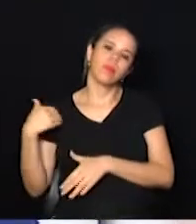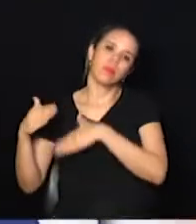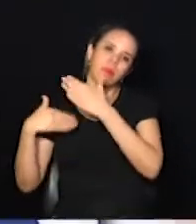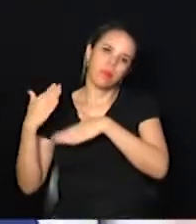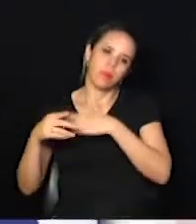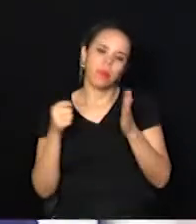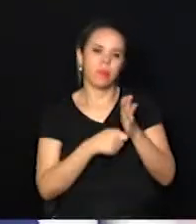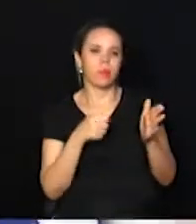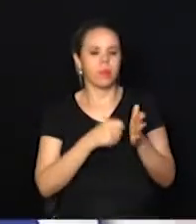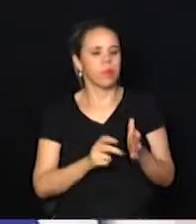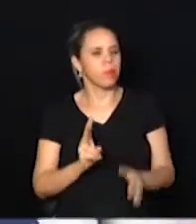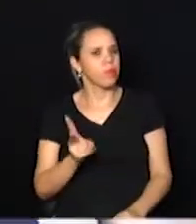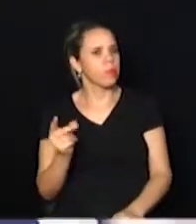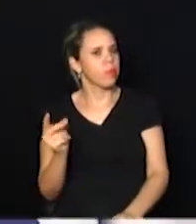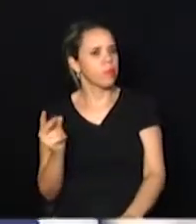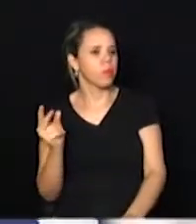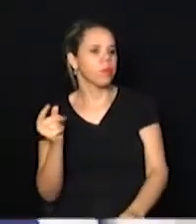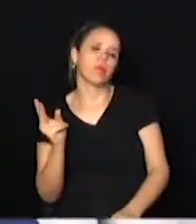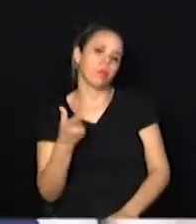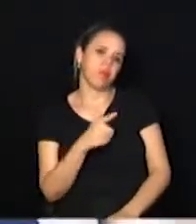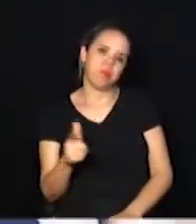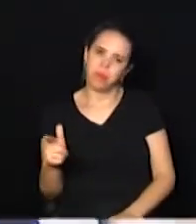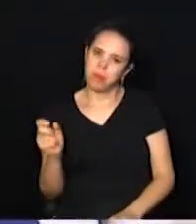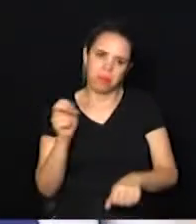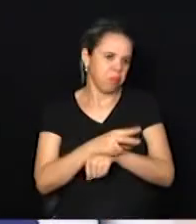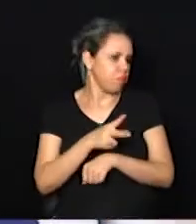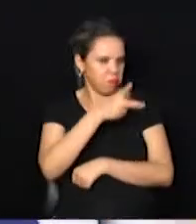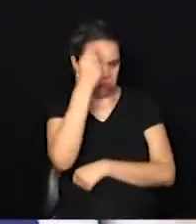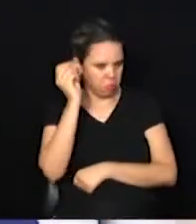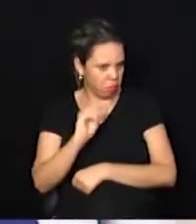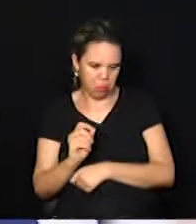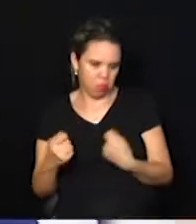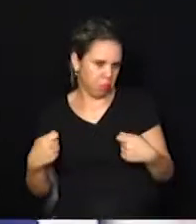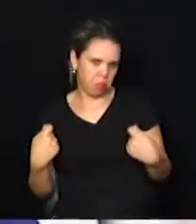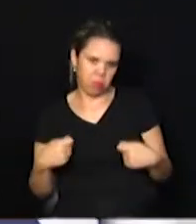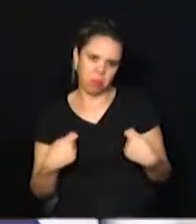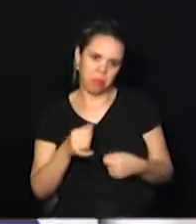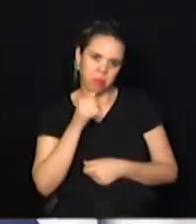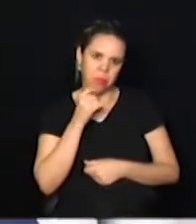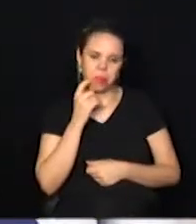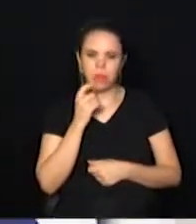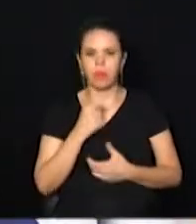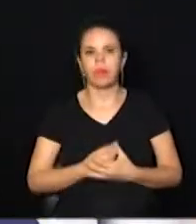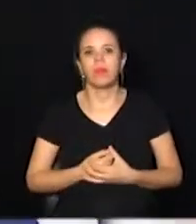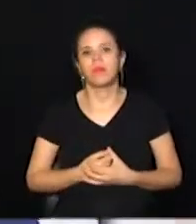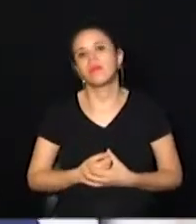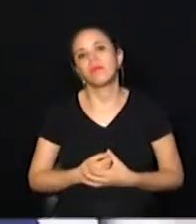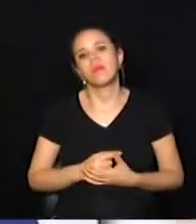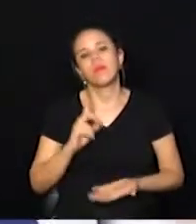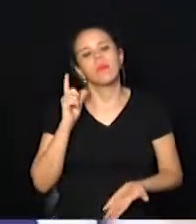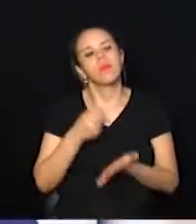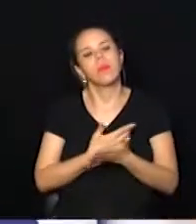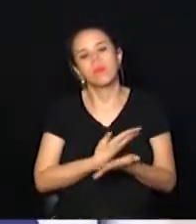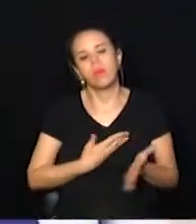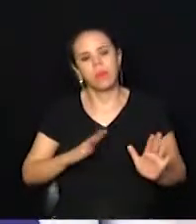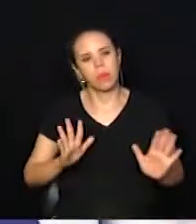luta contínua o tempo todo, sem ocupar cargo público, sem estar necessariamente numa posição de autoridade pública,